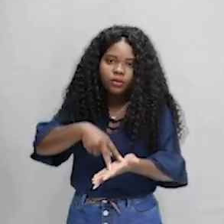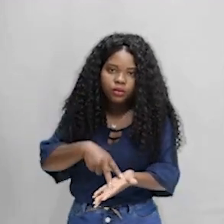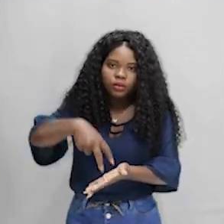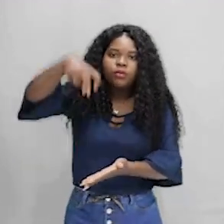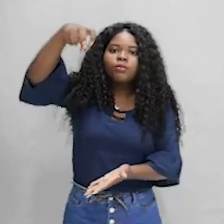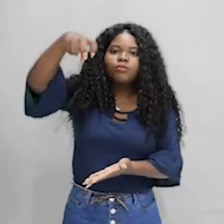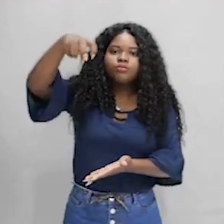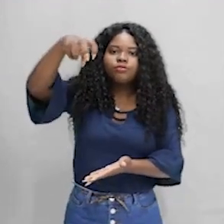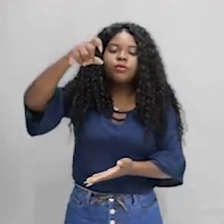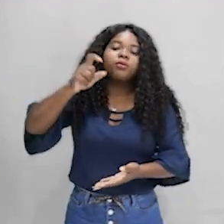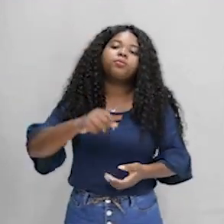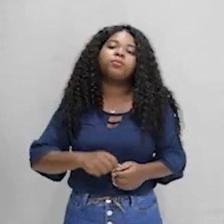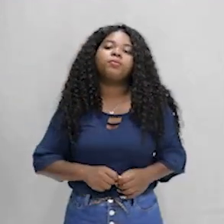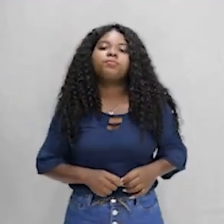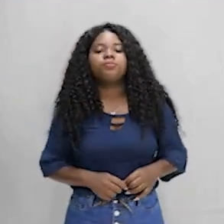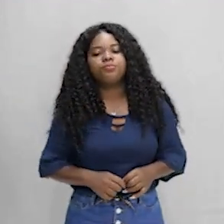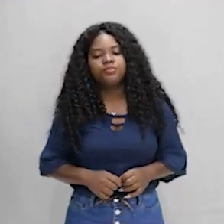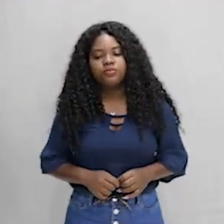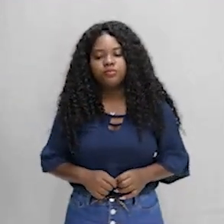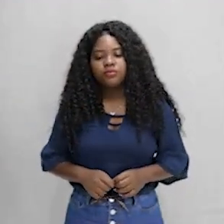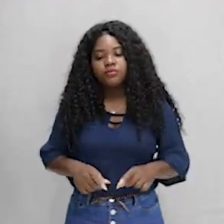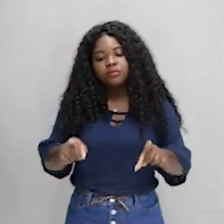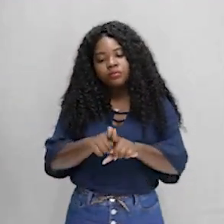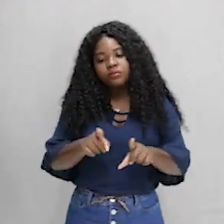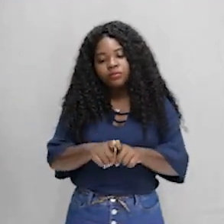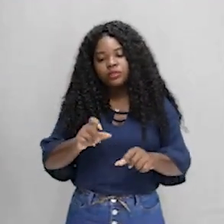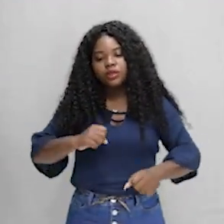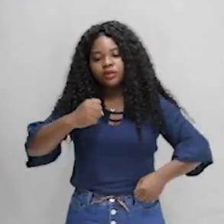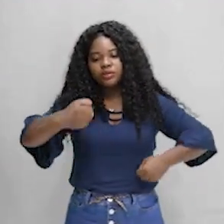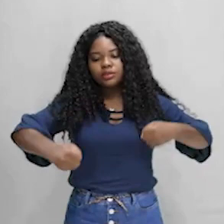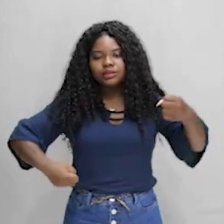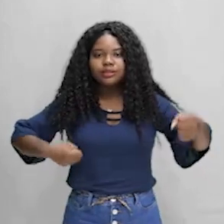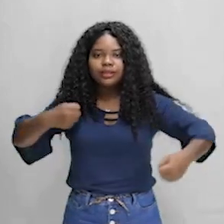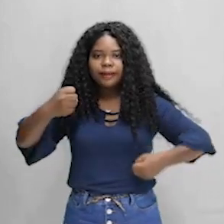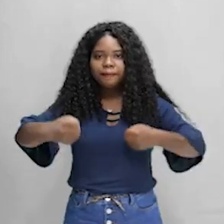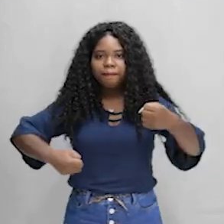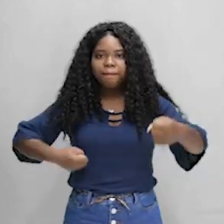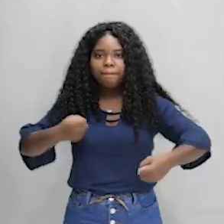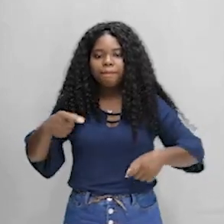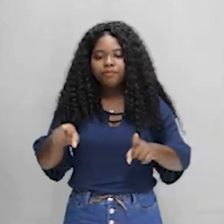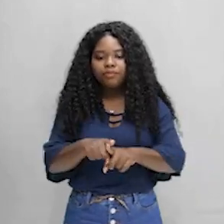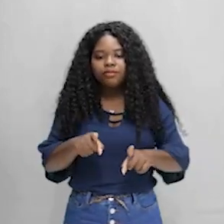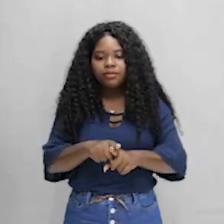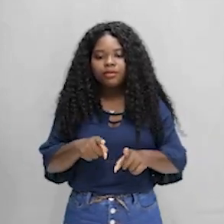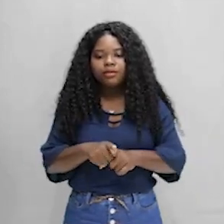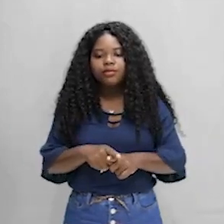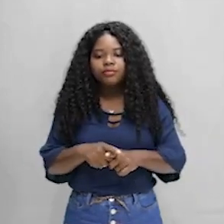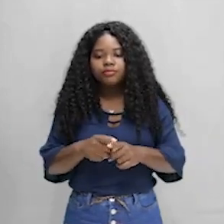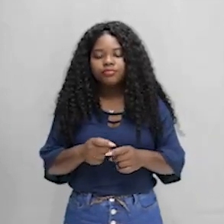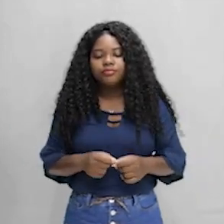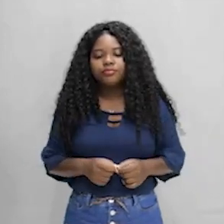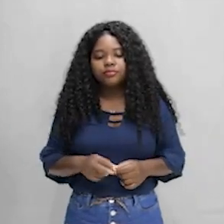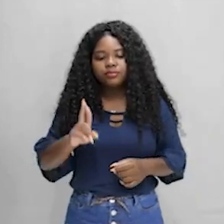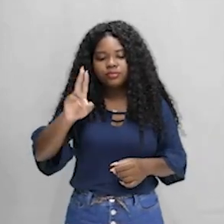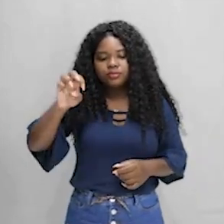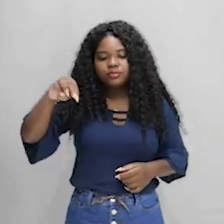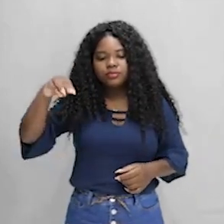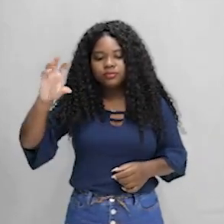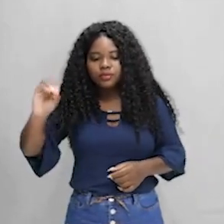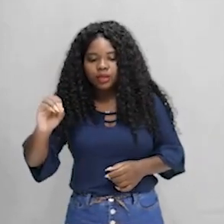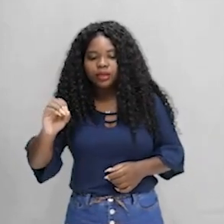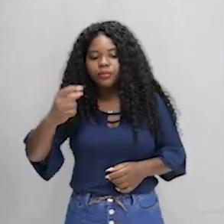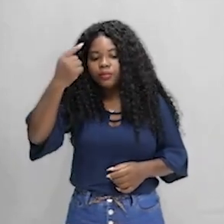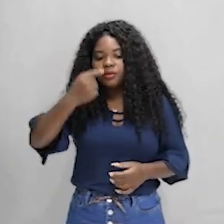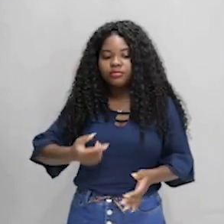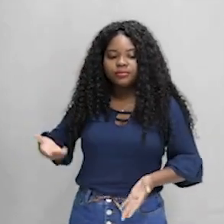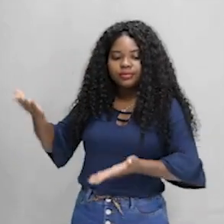dependendo da modalidade. O ciclismo, o levantamento de peso, O remo, tá aqui uma foto de Isaquias Queiroz,